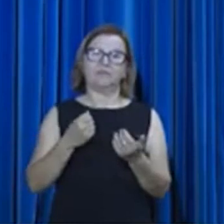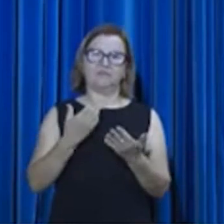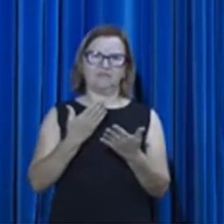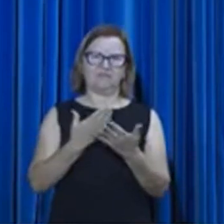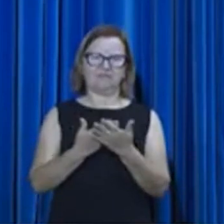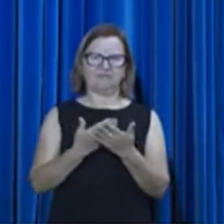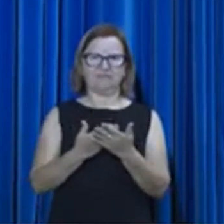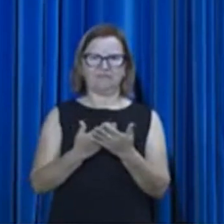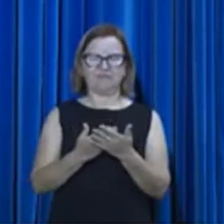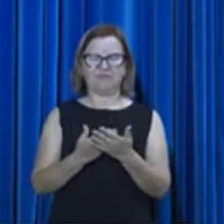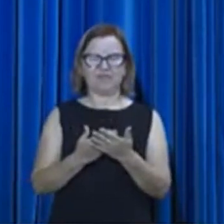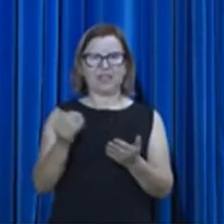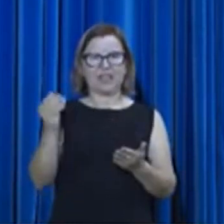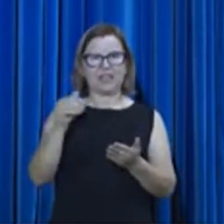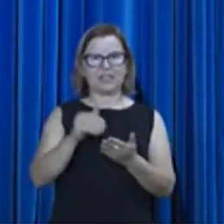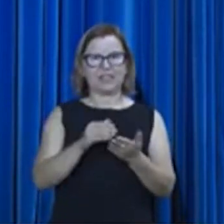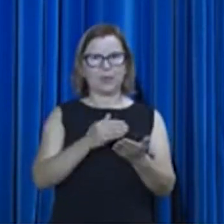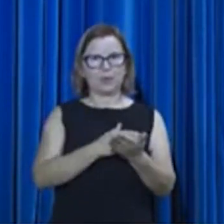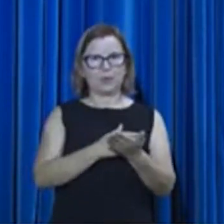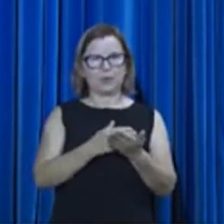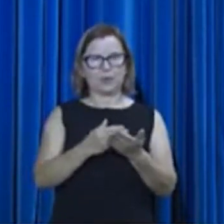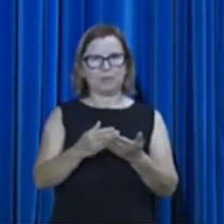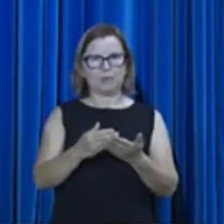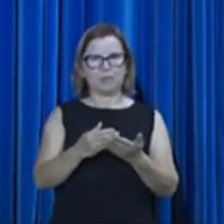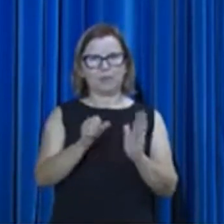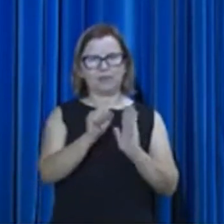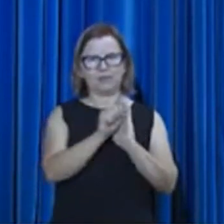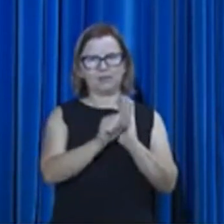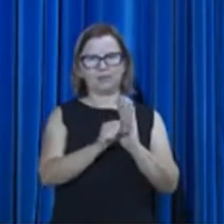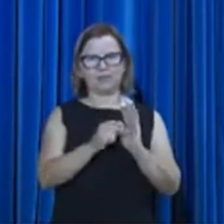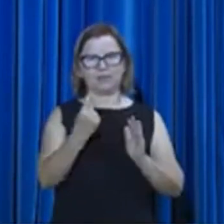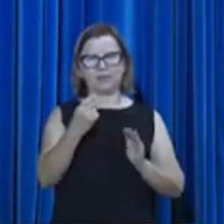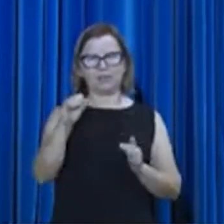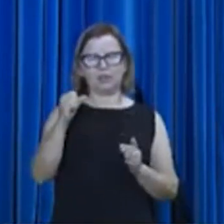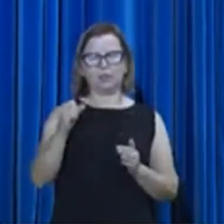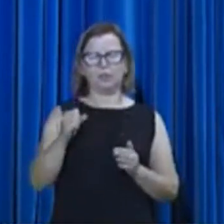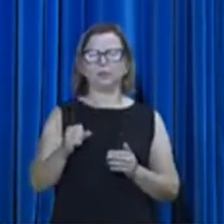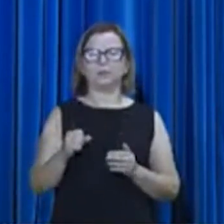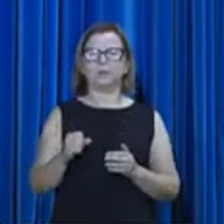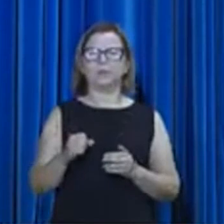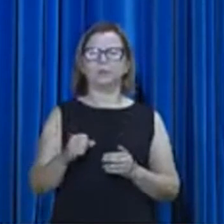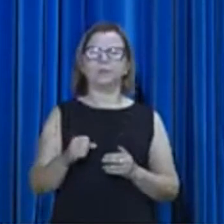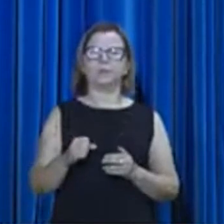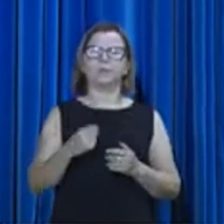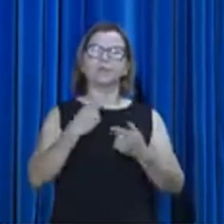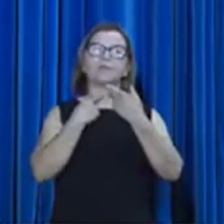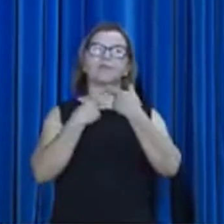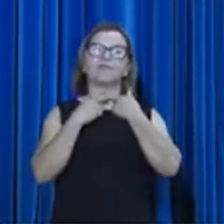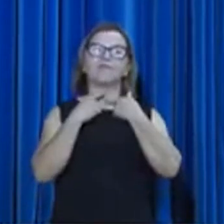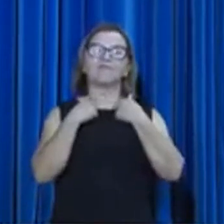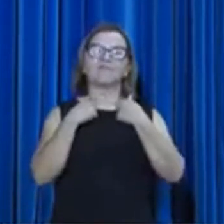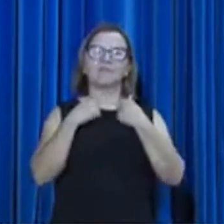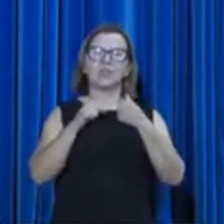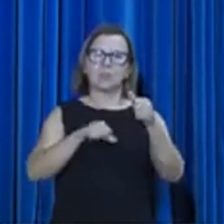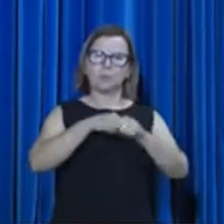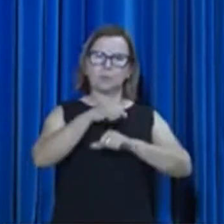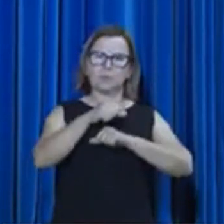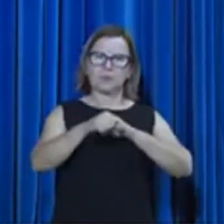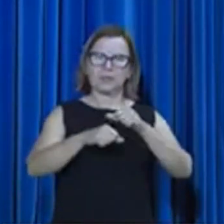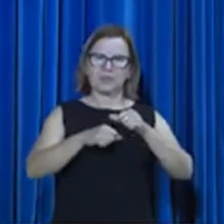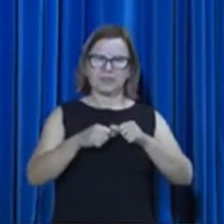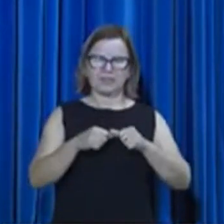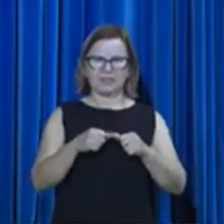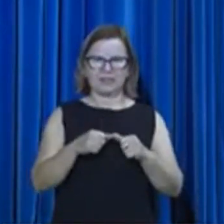foi até o começo do século XVIII. Sua intenção foi a reformulação da vida